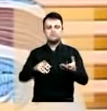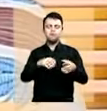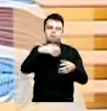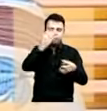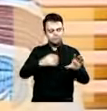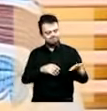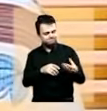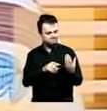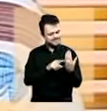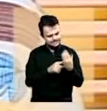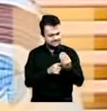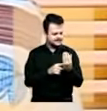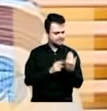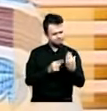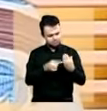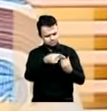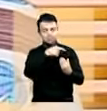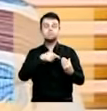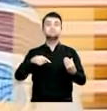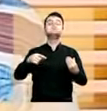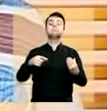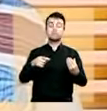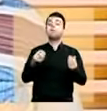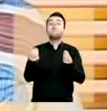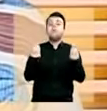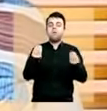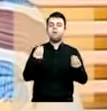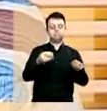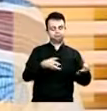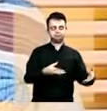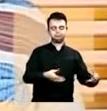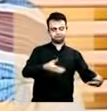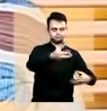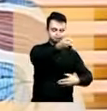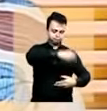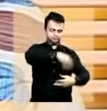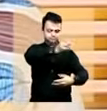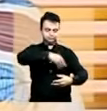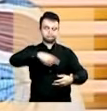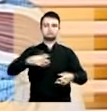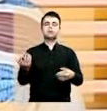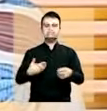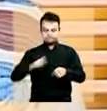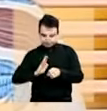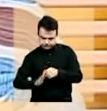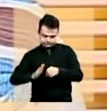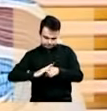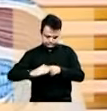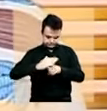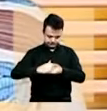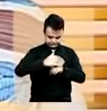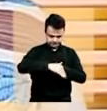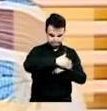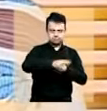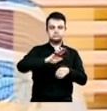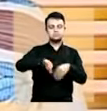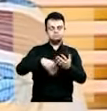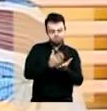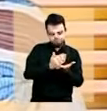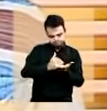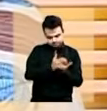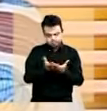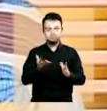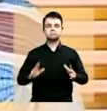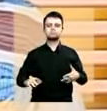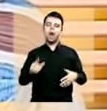casca não está muito boa, coisa assim, a gente parte para o processamento. No caso dos legumes, né, é descascado,